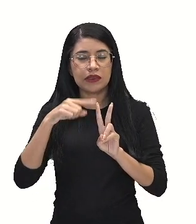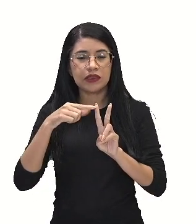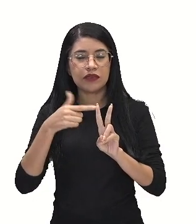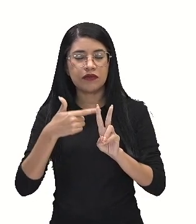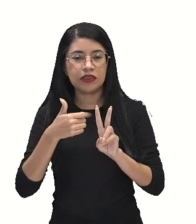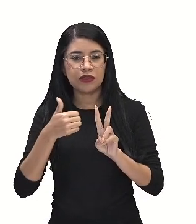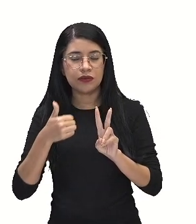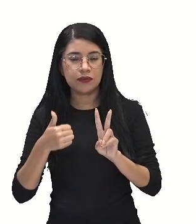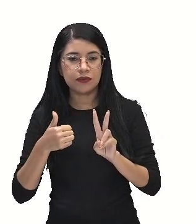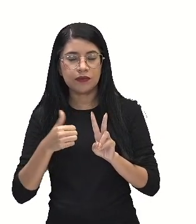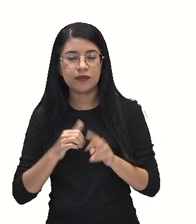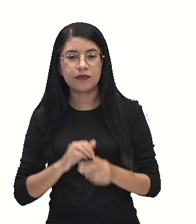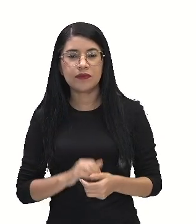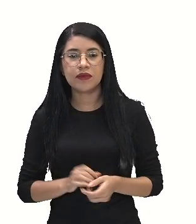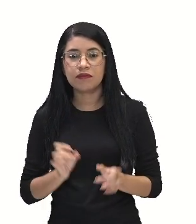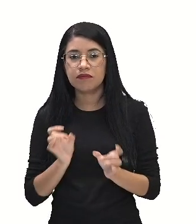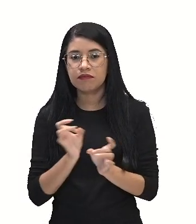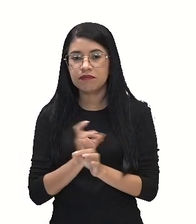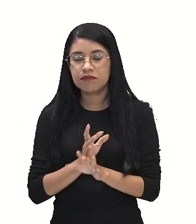pronto. Está aqui.